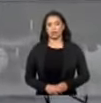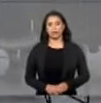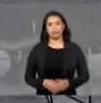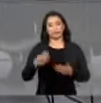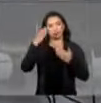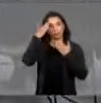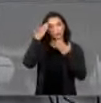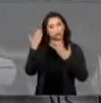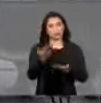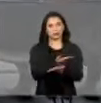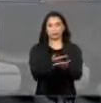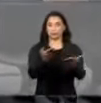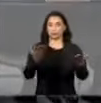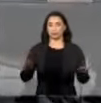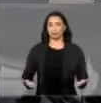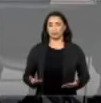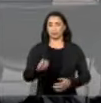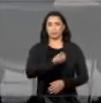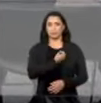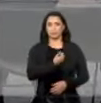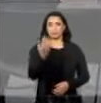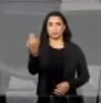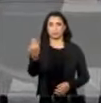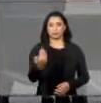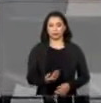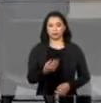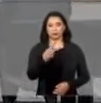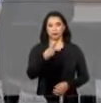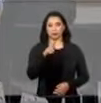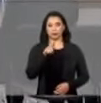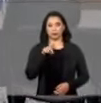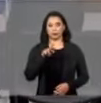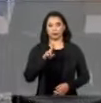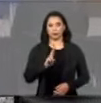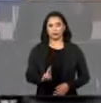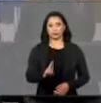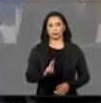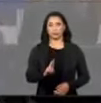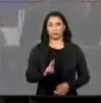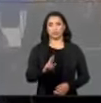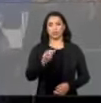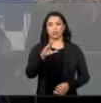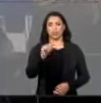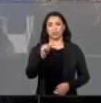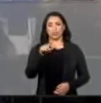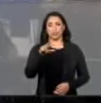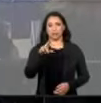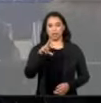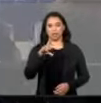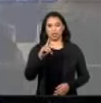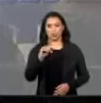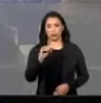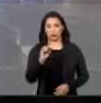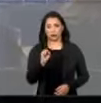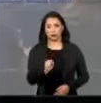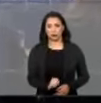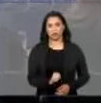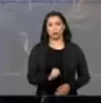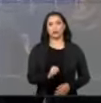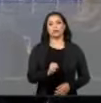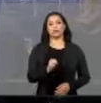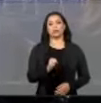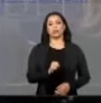presença, senhor subprocurador da República, doutor Carlos Vilhena, senhor vice-presidente da Ordem dos Advogados do